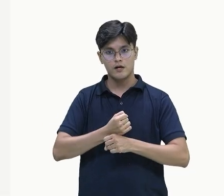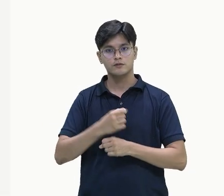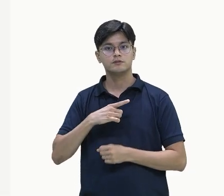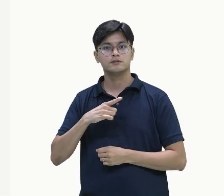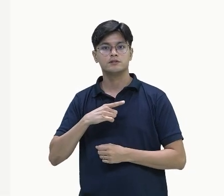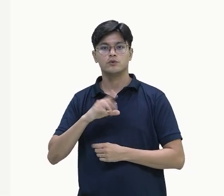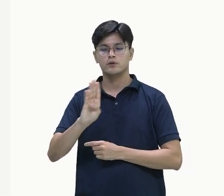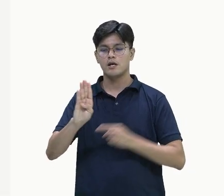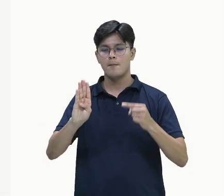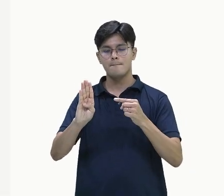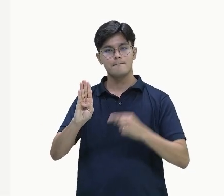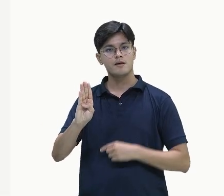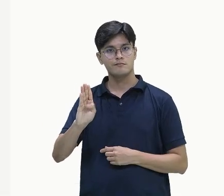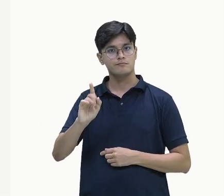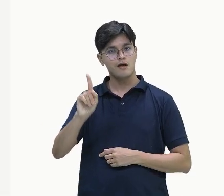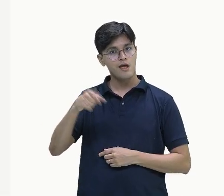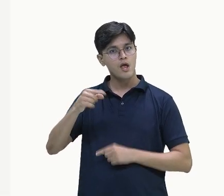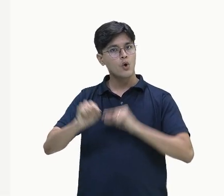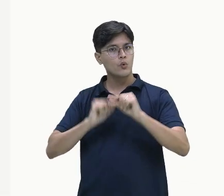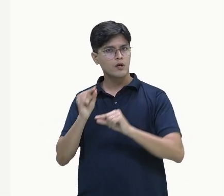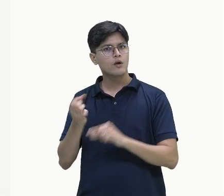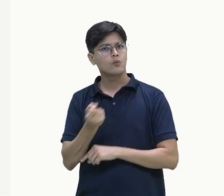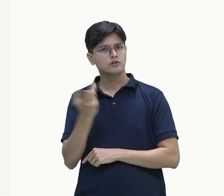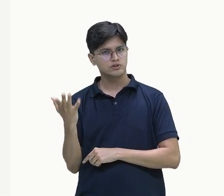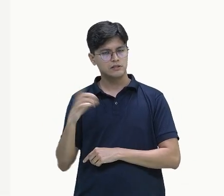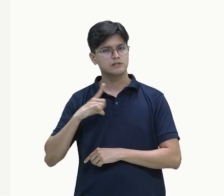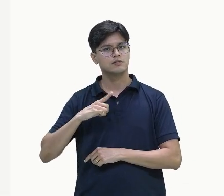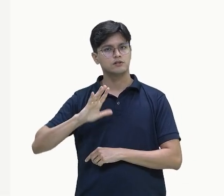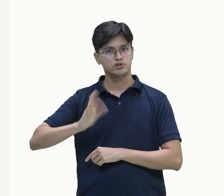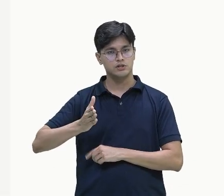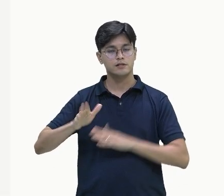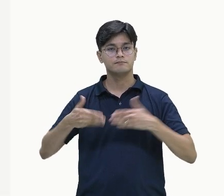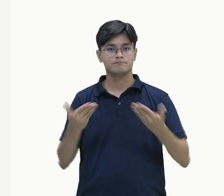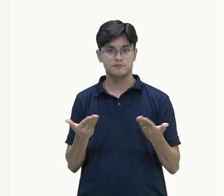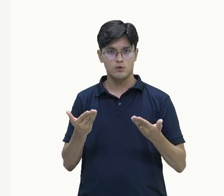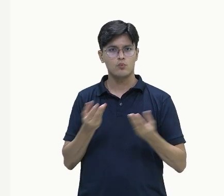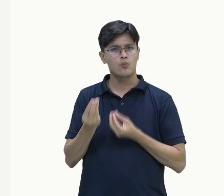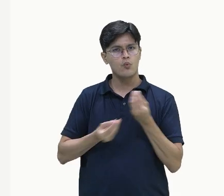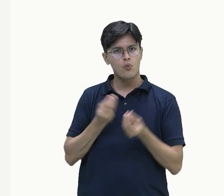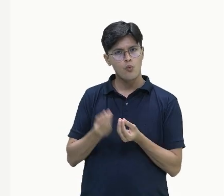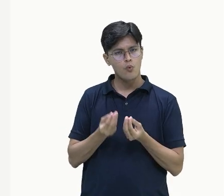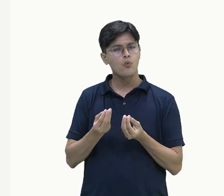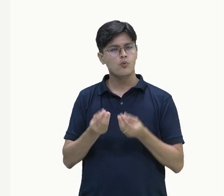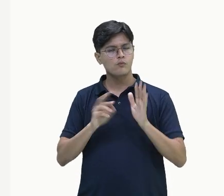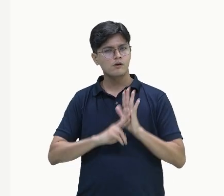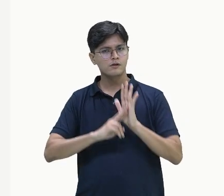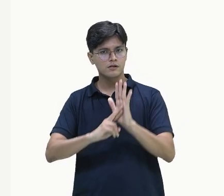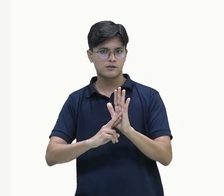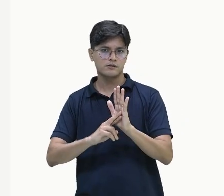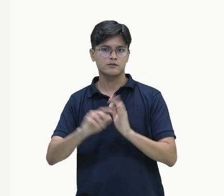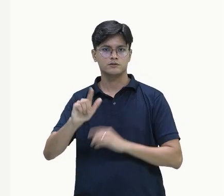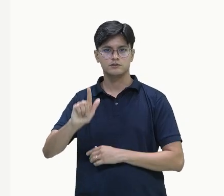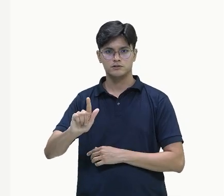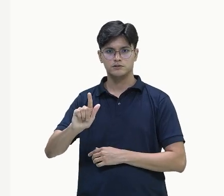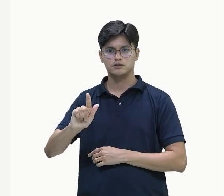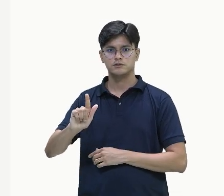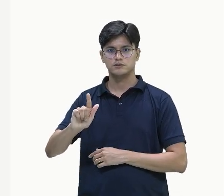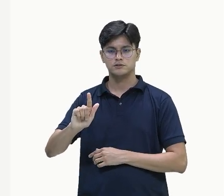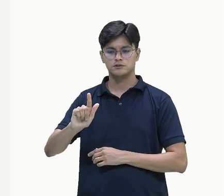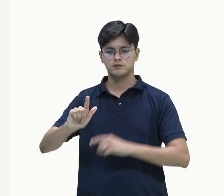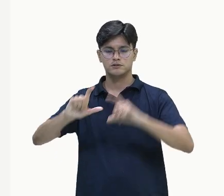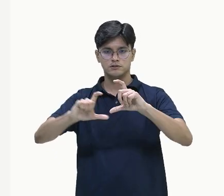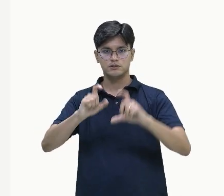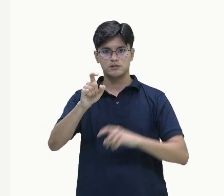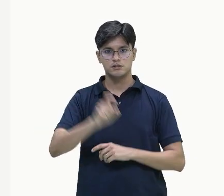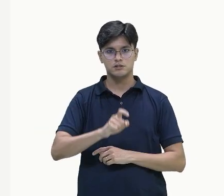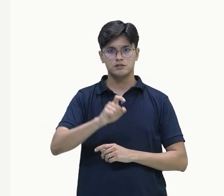a quantidade que já havia. Então, a gente representa como G de X ou Y é igual a 15X mais 5, tá